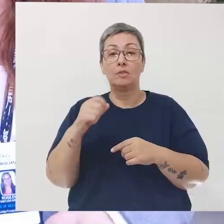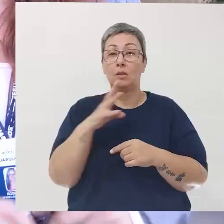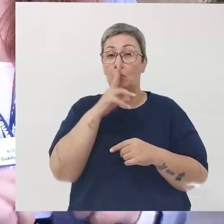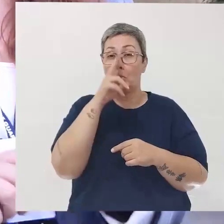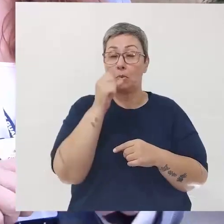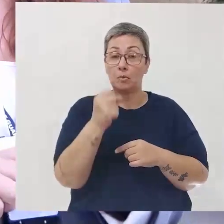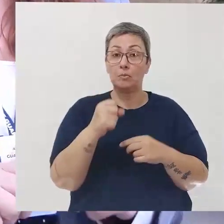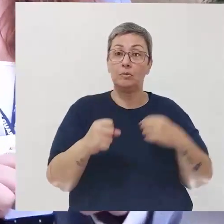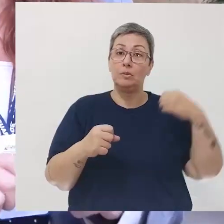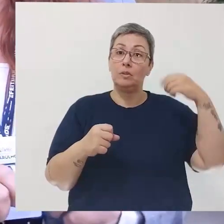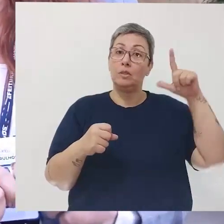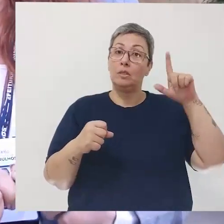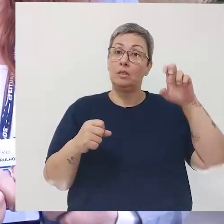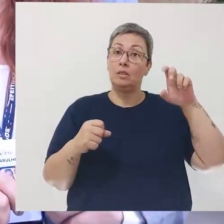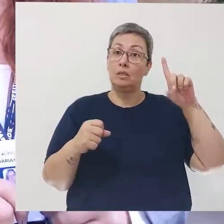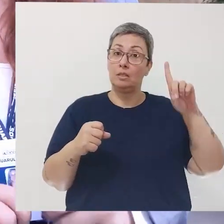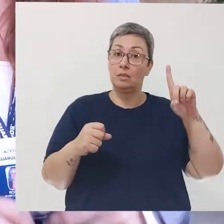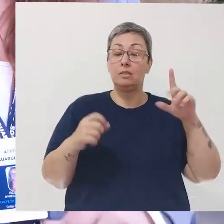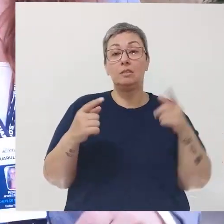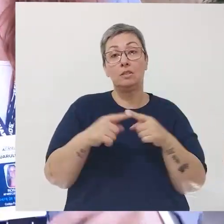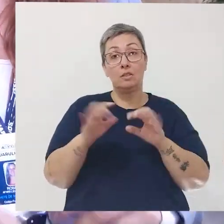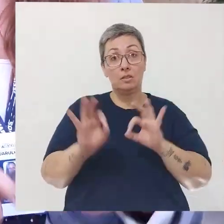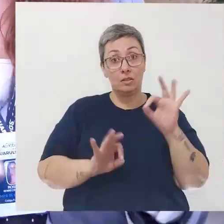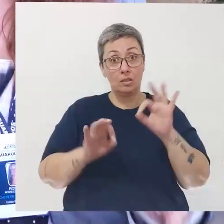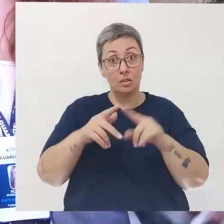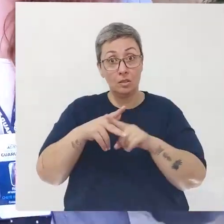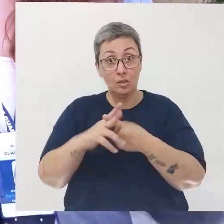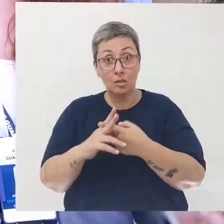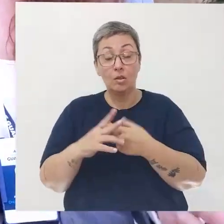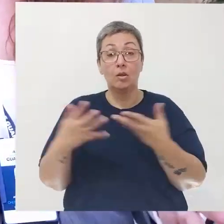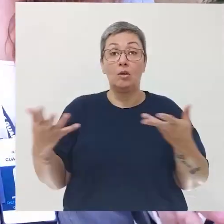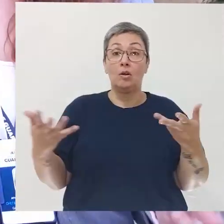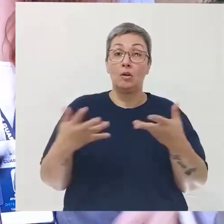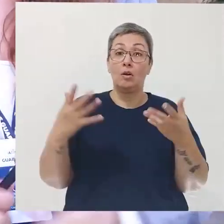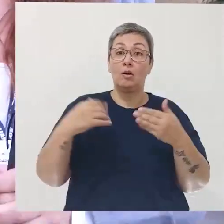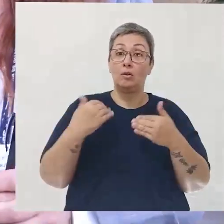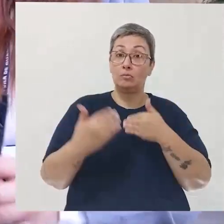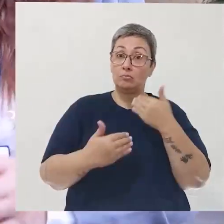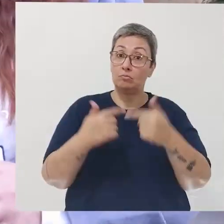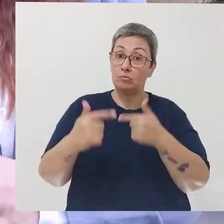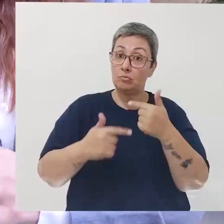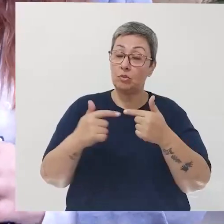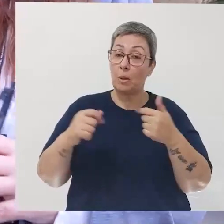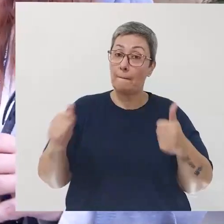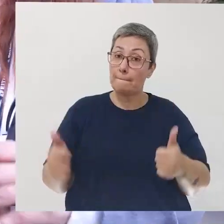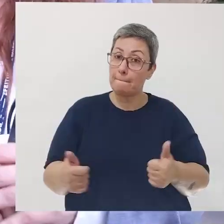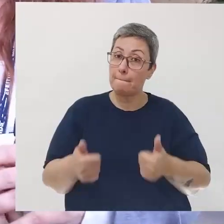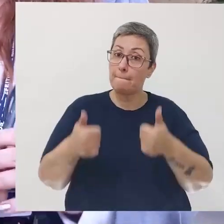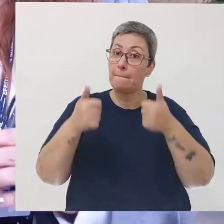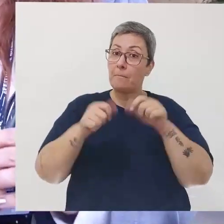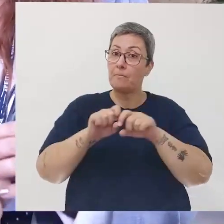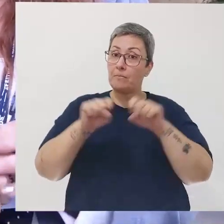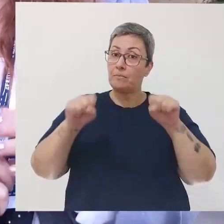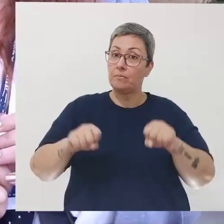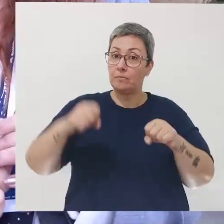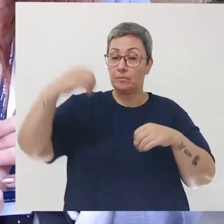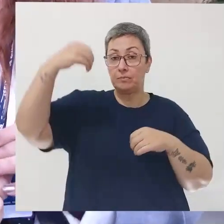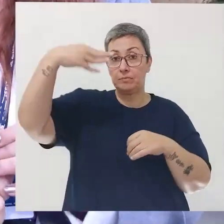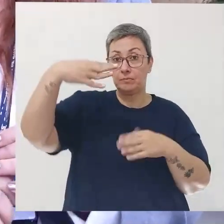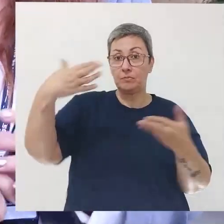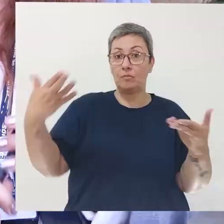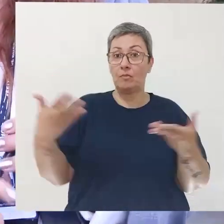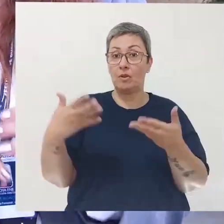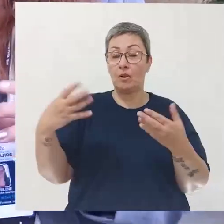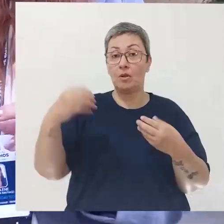pressão e as luminárias LED. Estamos realizando atualmente um trabalho de modernização do sistema de